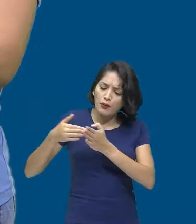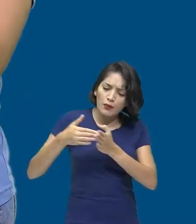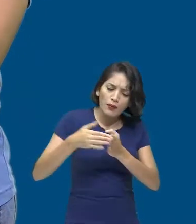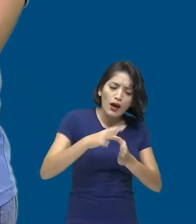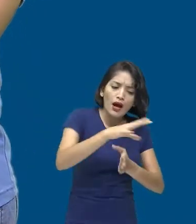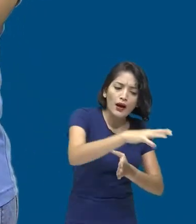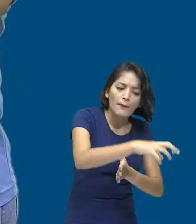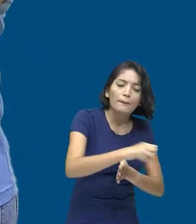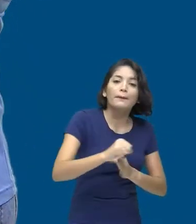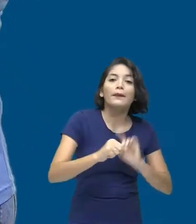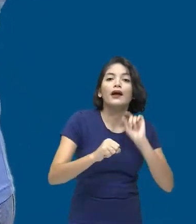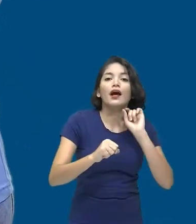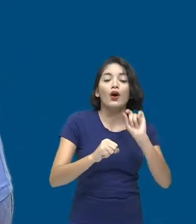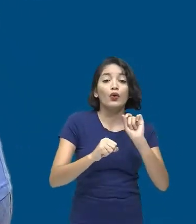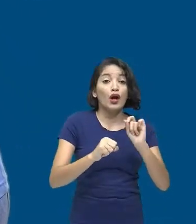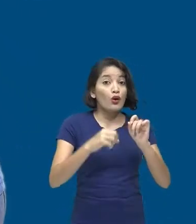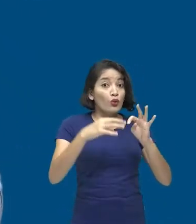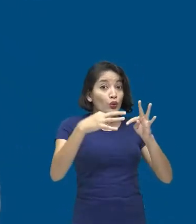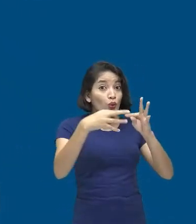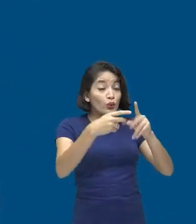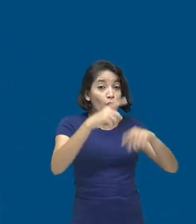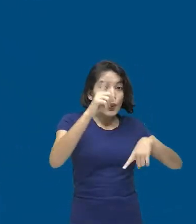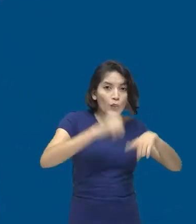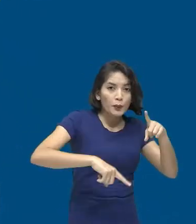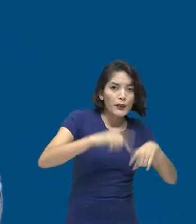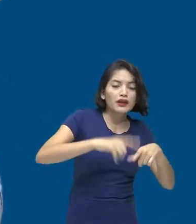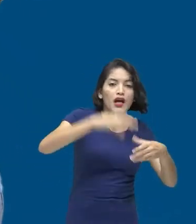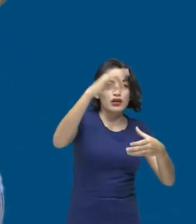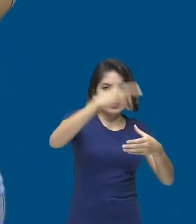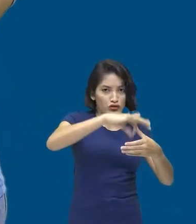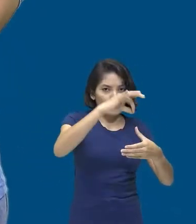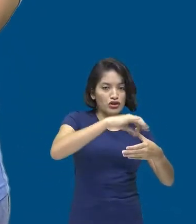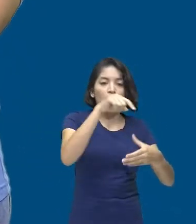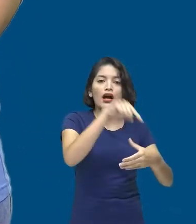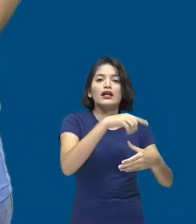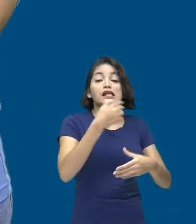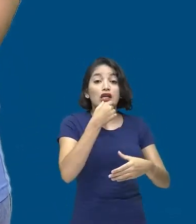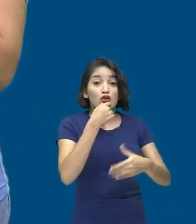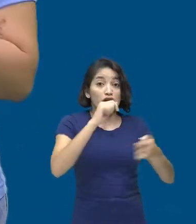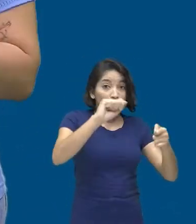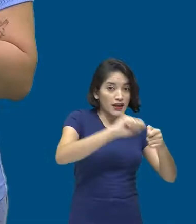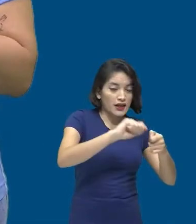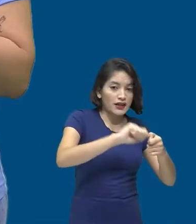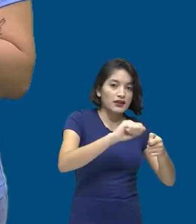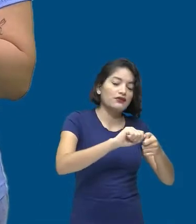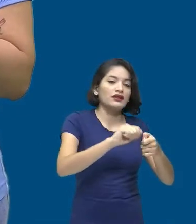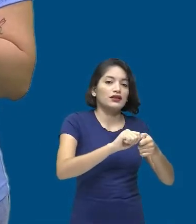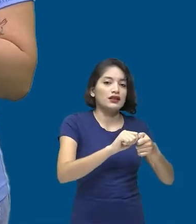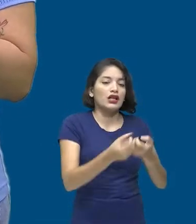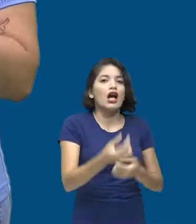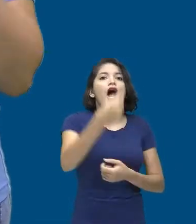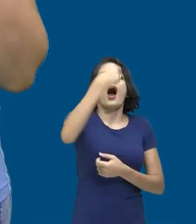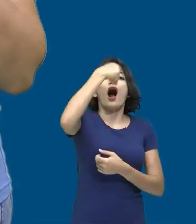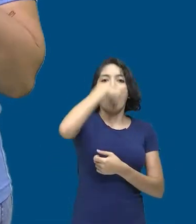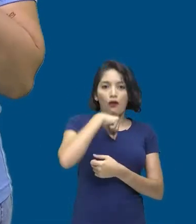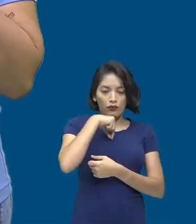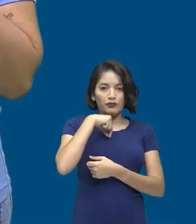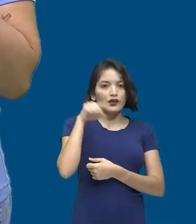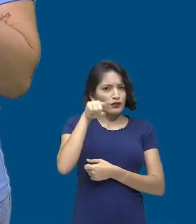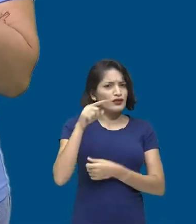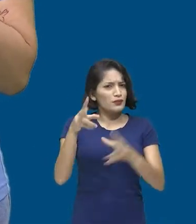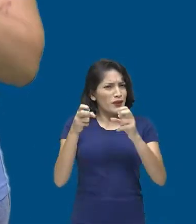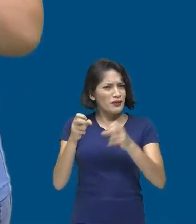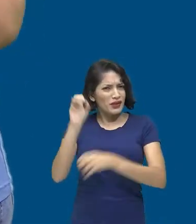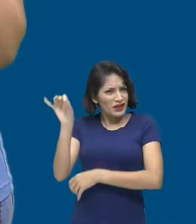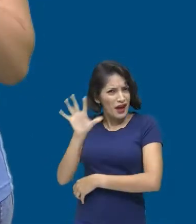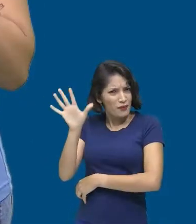e tiraram toda a quantidade de chá que os ingleses faziam eles engolirem amargamente, como vocês viram ali naquela